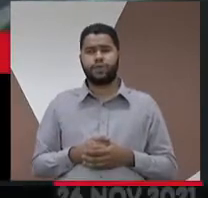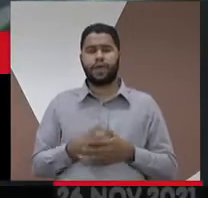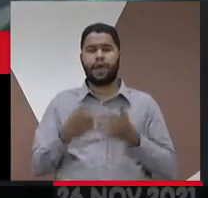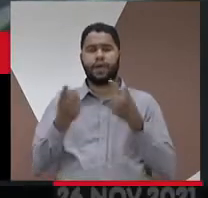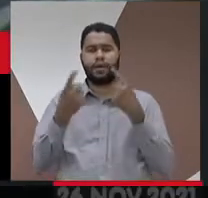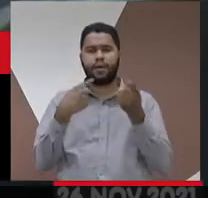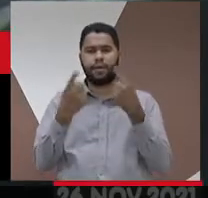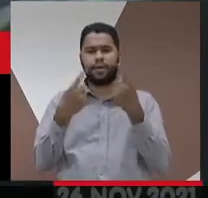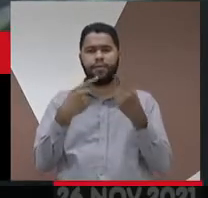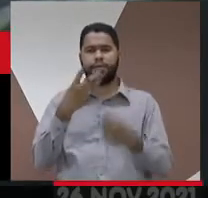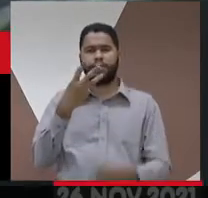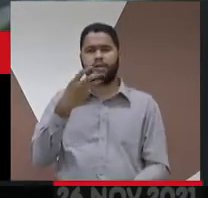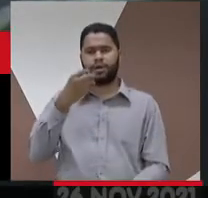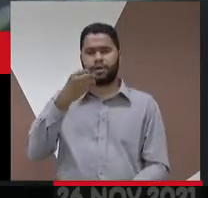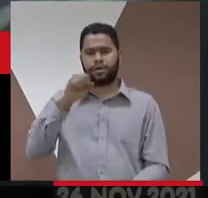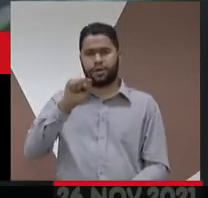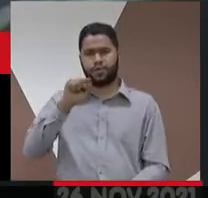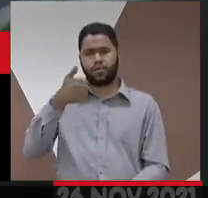Dias, o